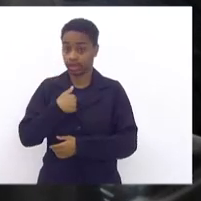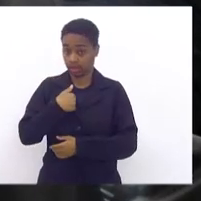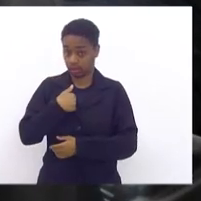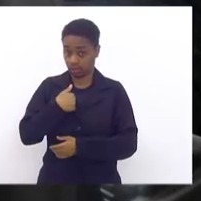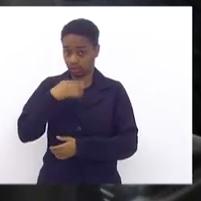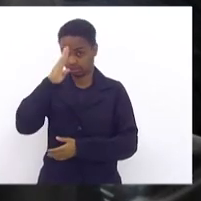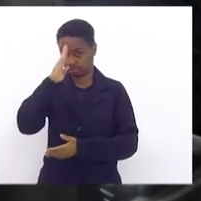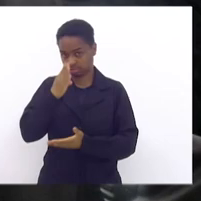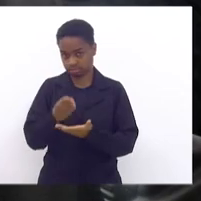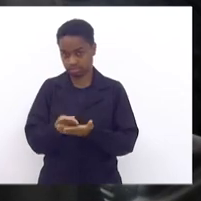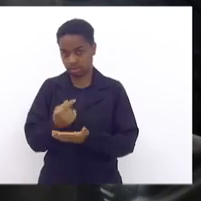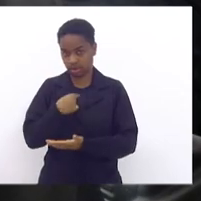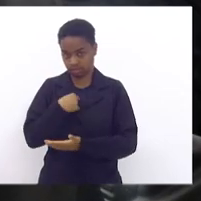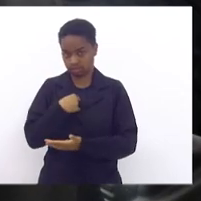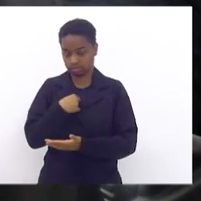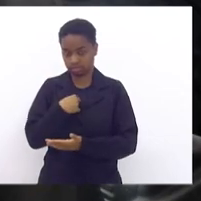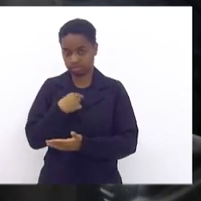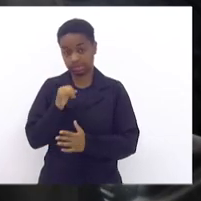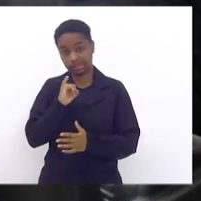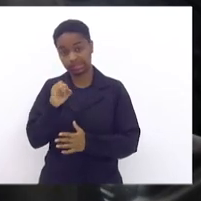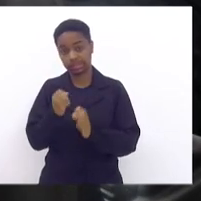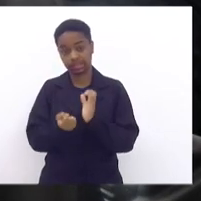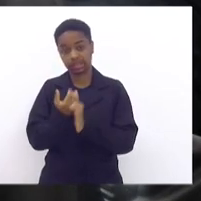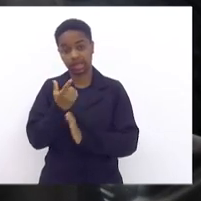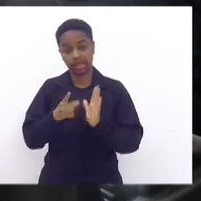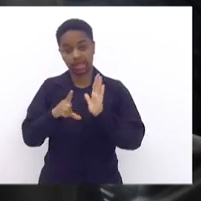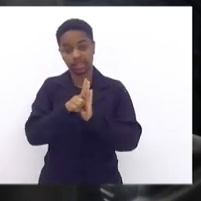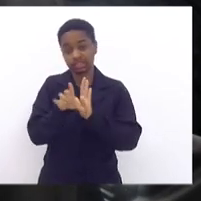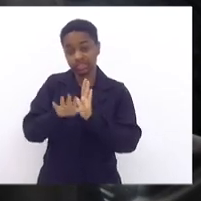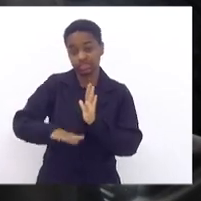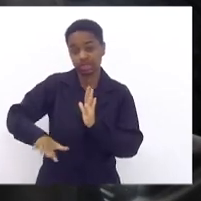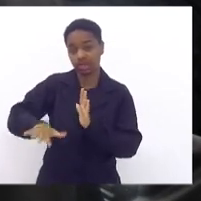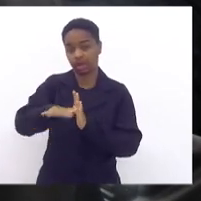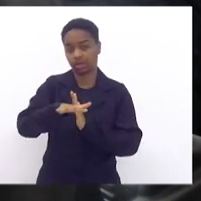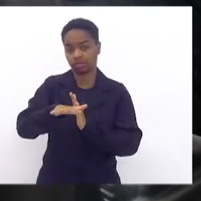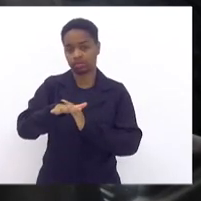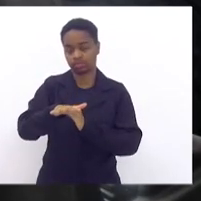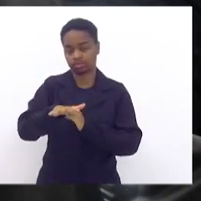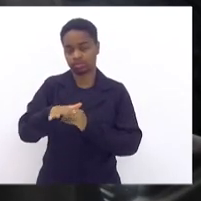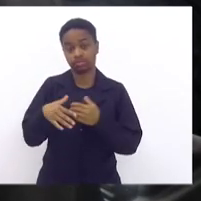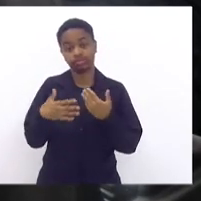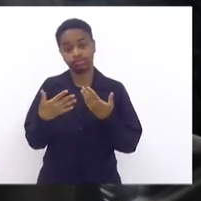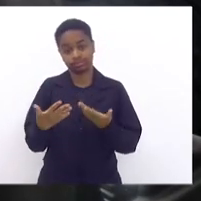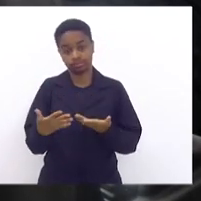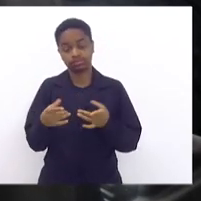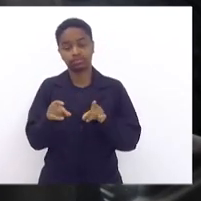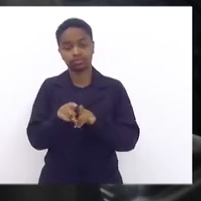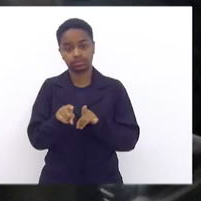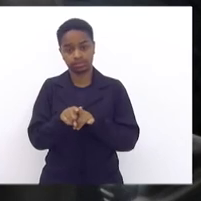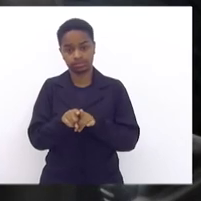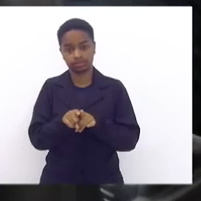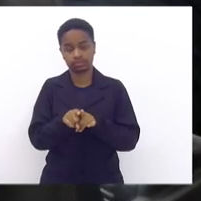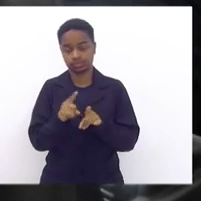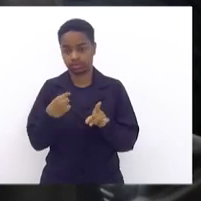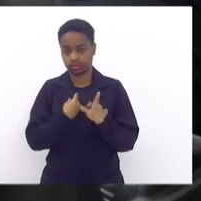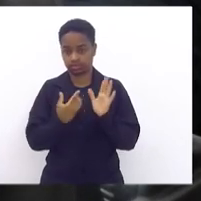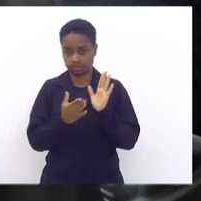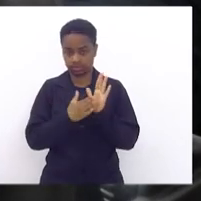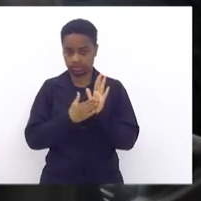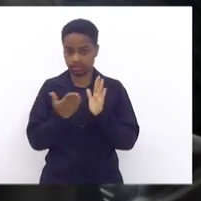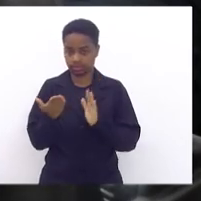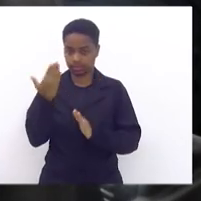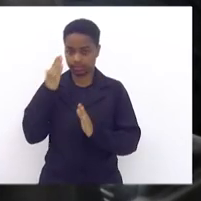tá, que uma legislação mais abrangente para a temática. Também com cunho, como propusemos na época